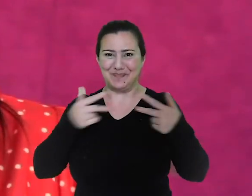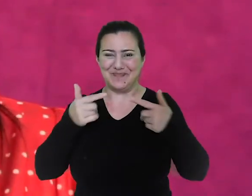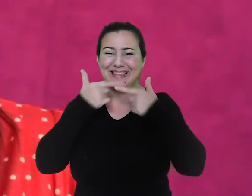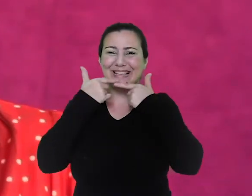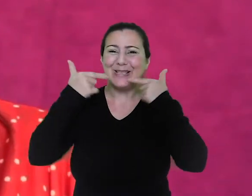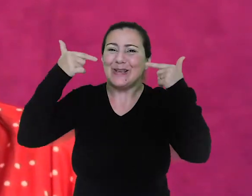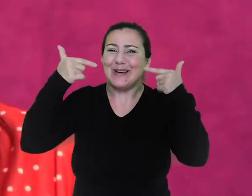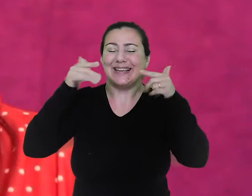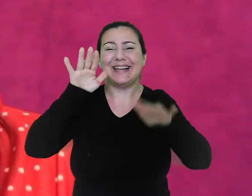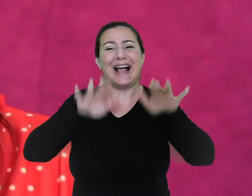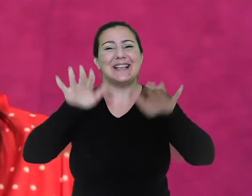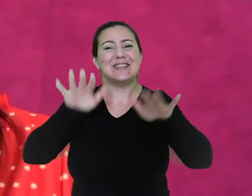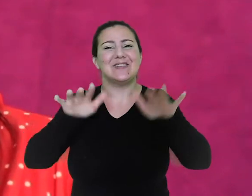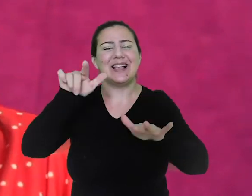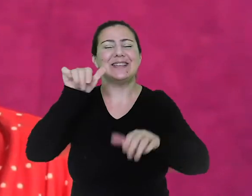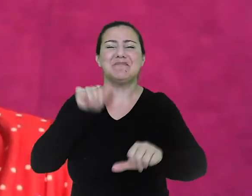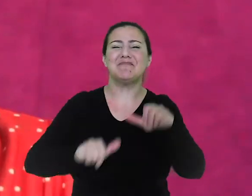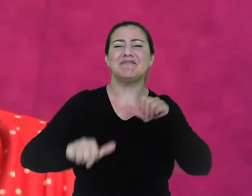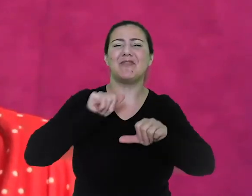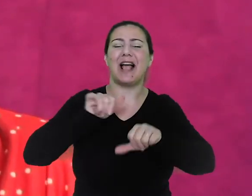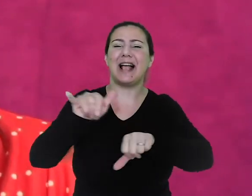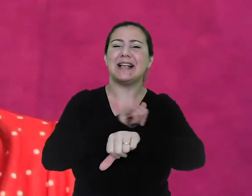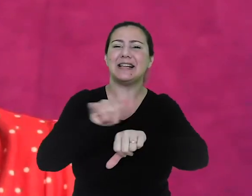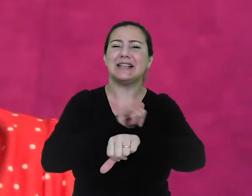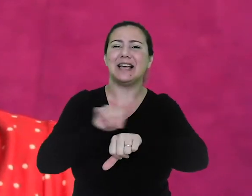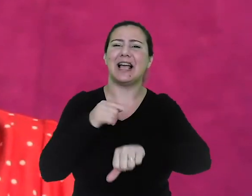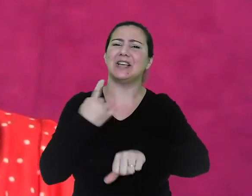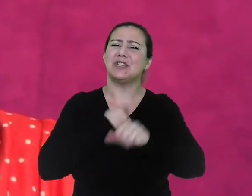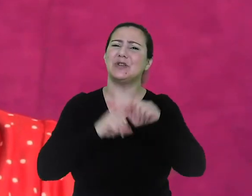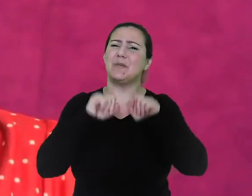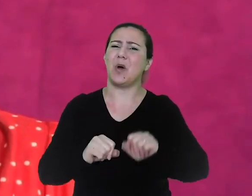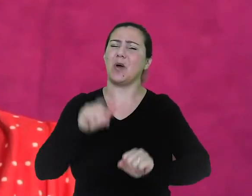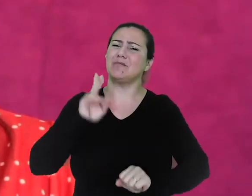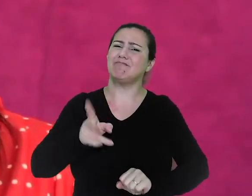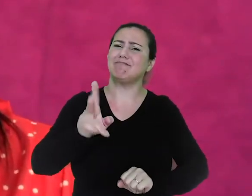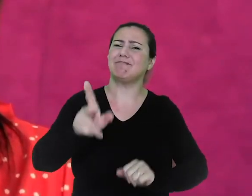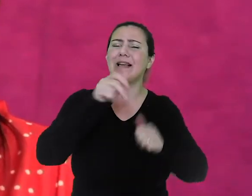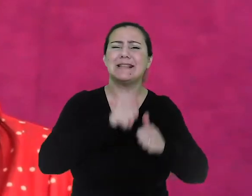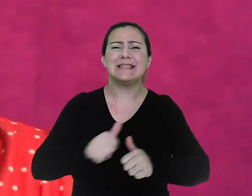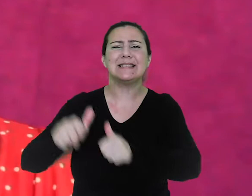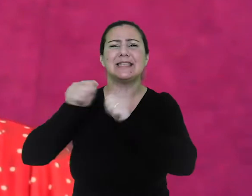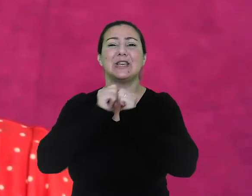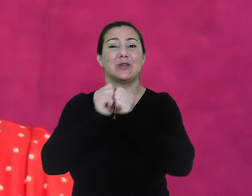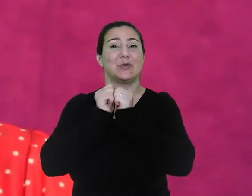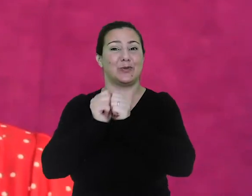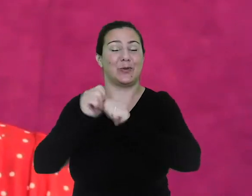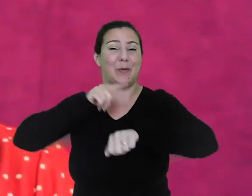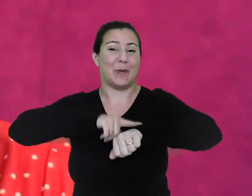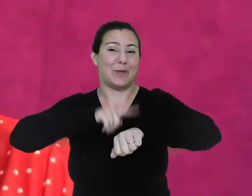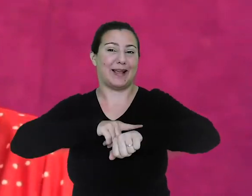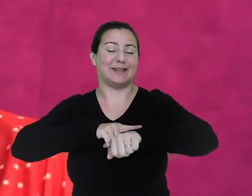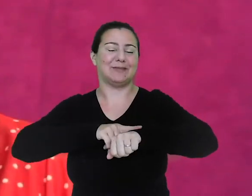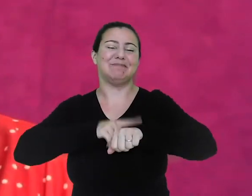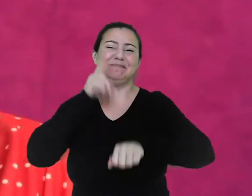coisinha sorri muitas vezes se torna uma grande estratégia para que a gente possa continuar seguir juntos